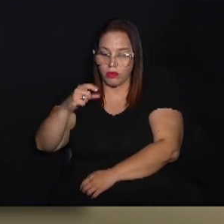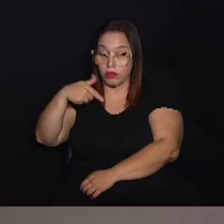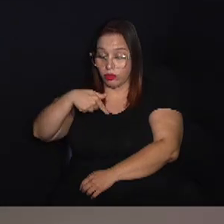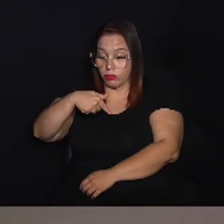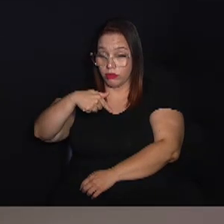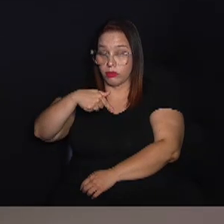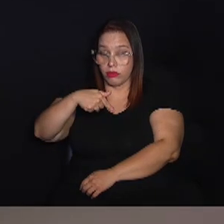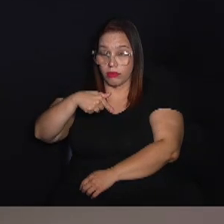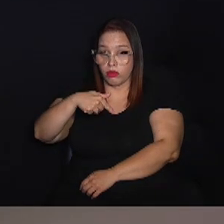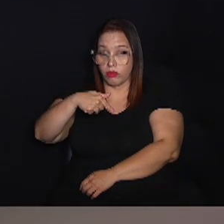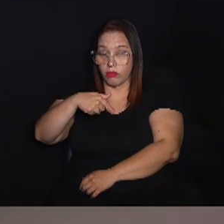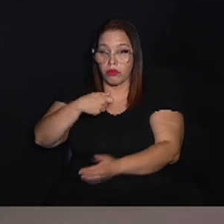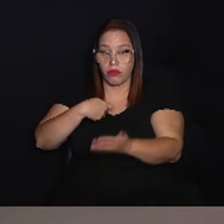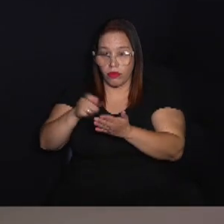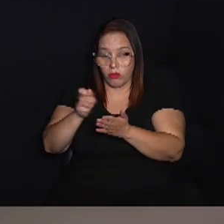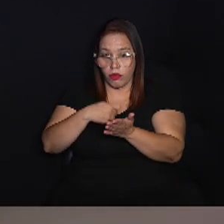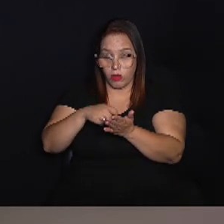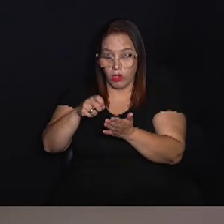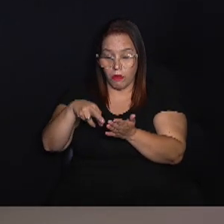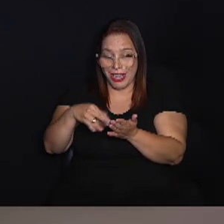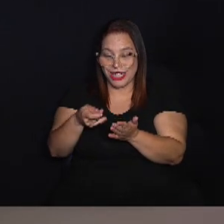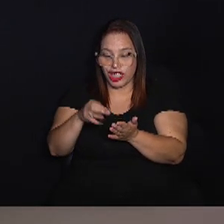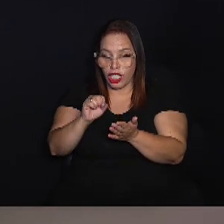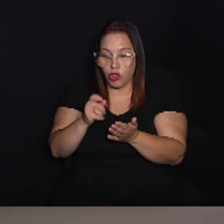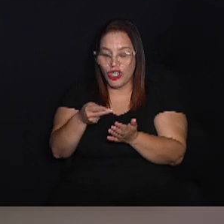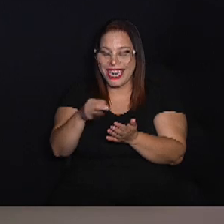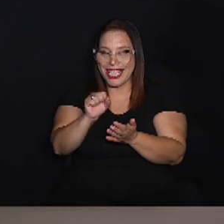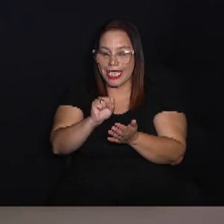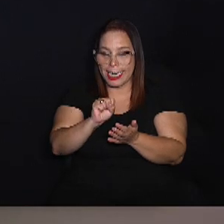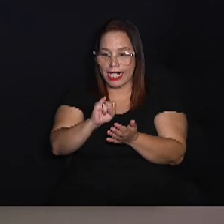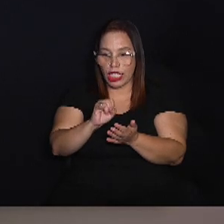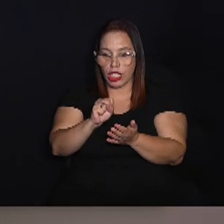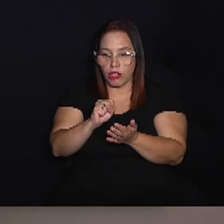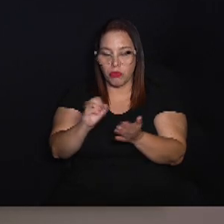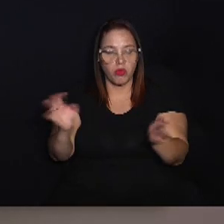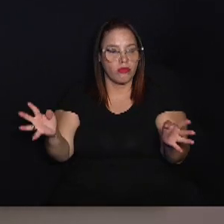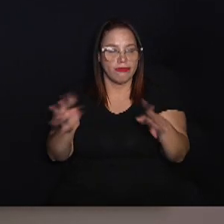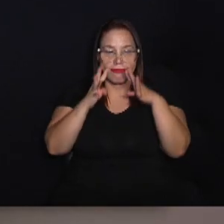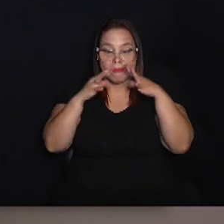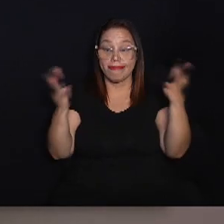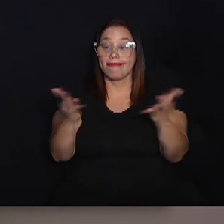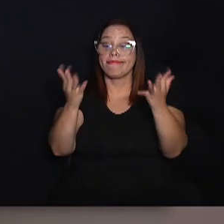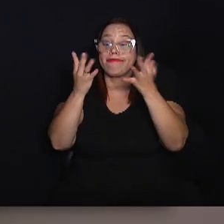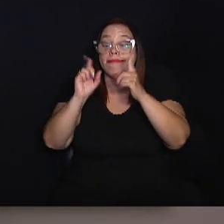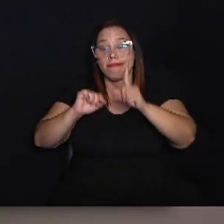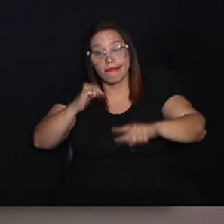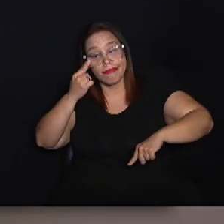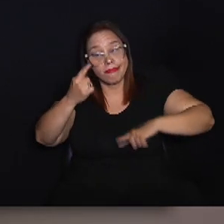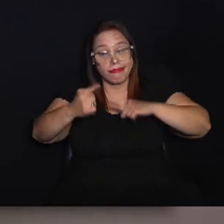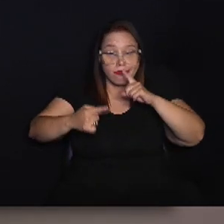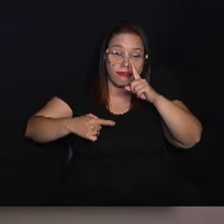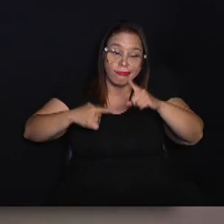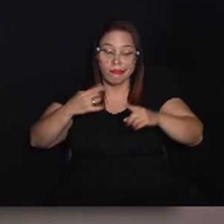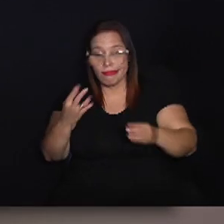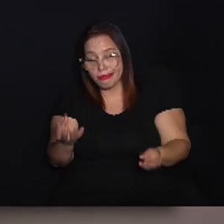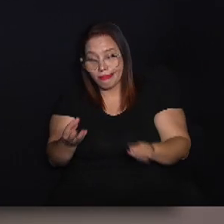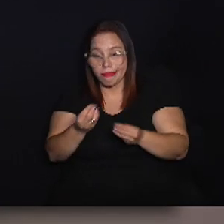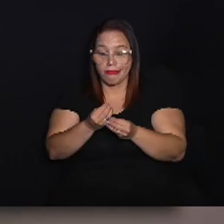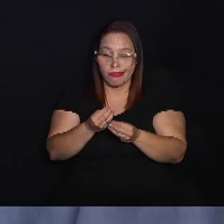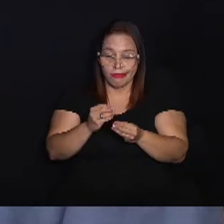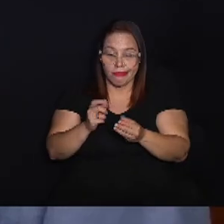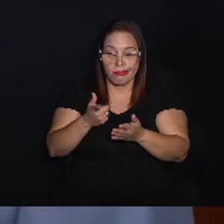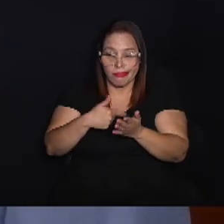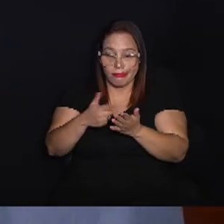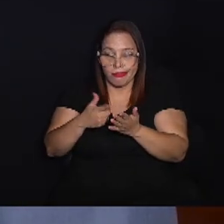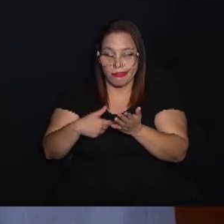1897, pelo escritor Machado de Assis, serviu de incentivo para outras agremiações